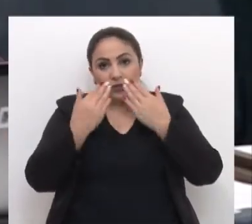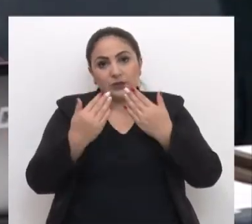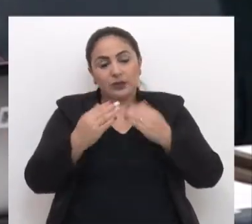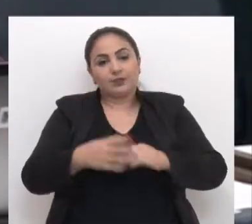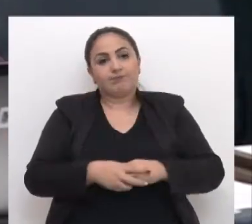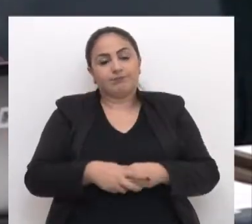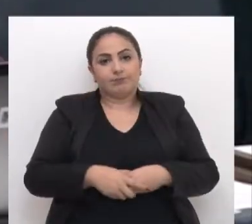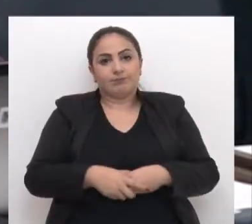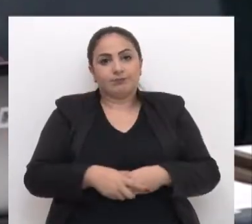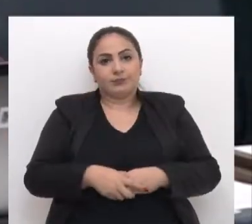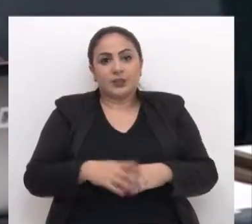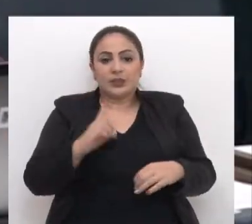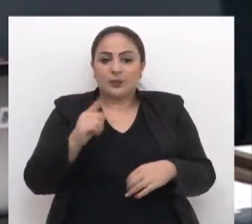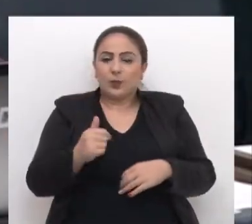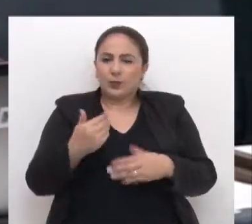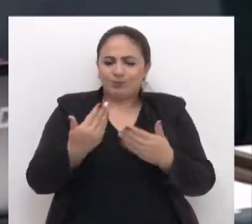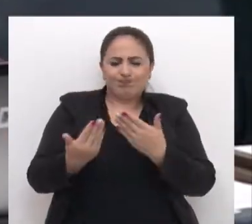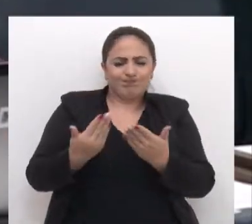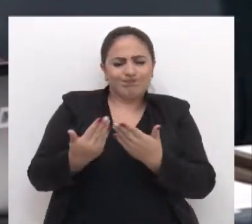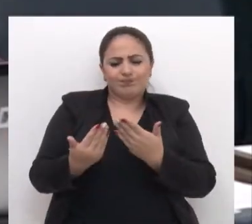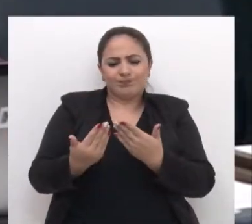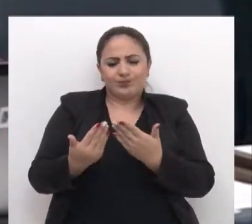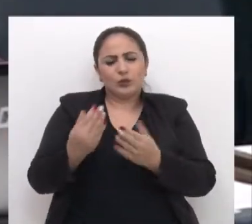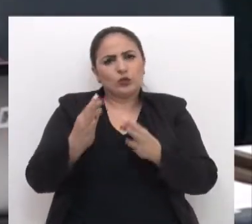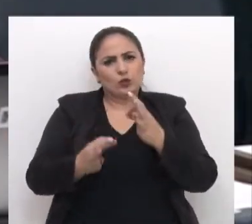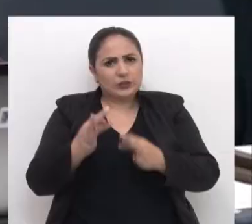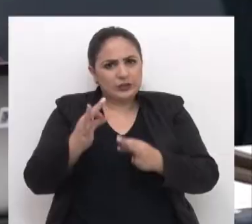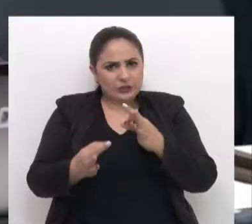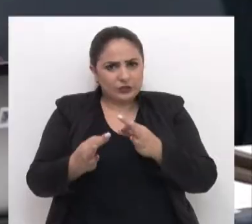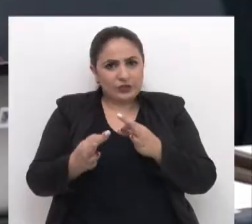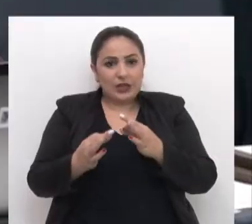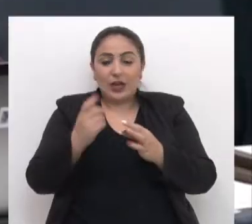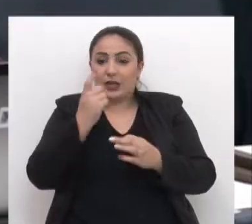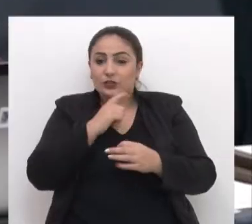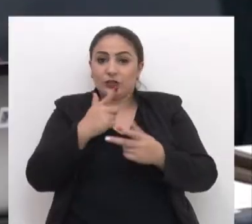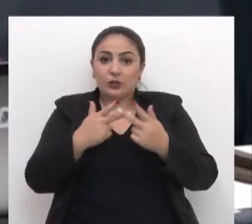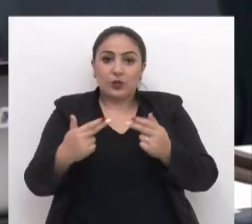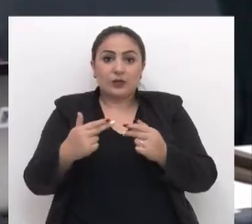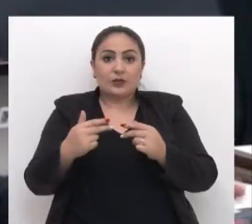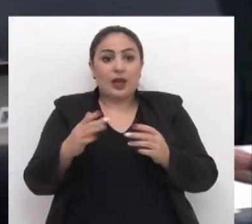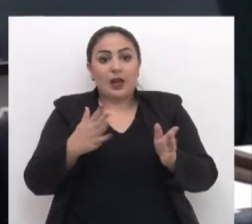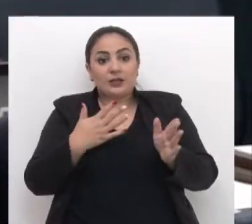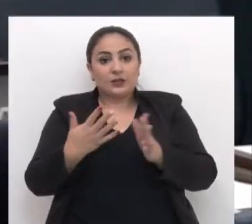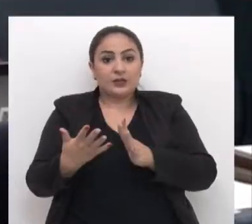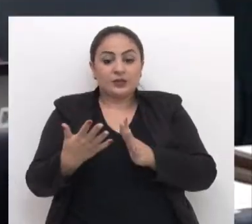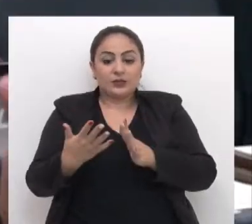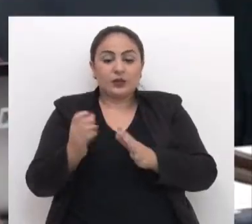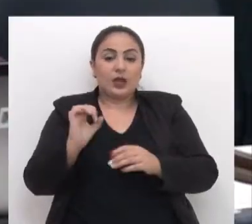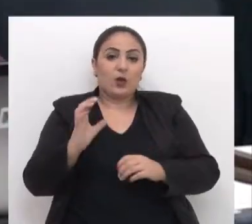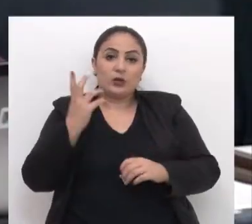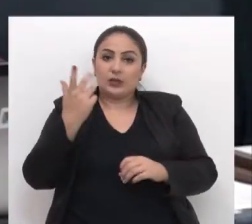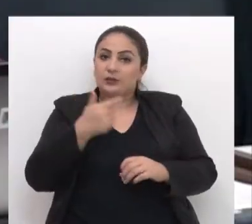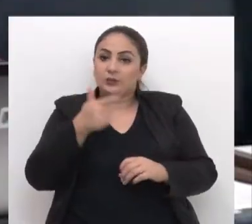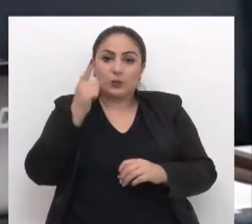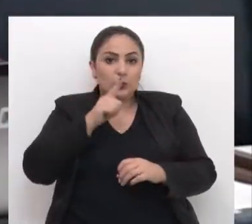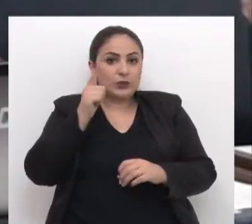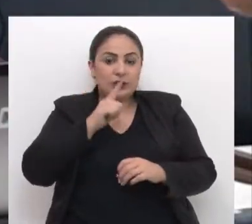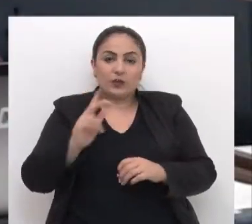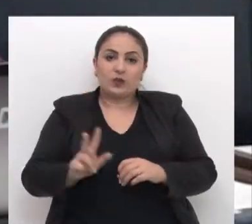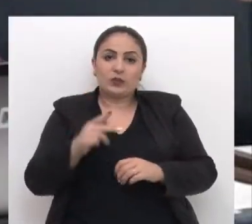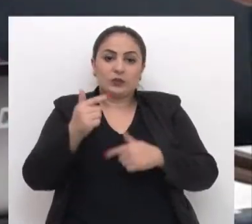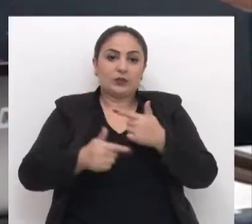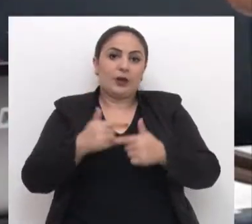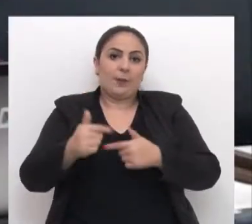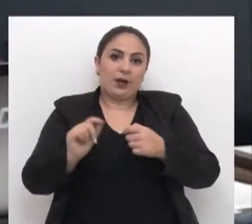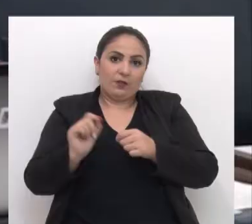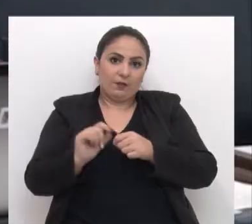é aprovado, aí, né, numa dúvida jurídica, parece que a casa, ela muitas vezes acaba